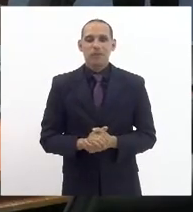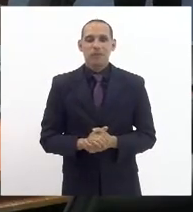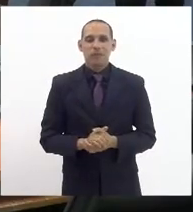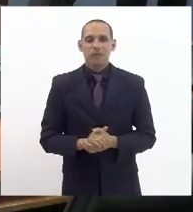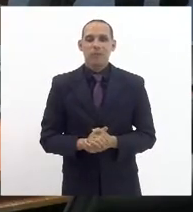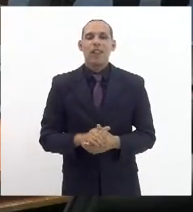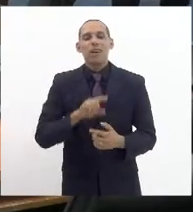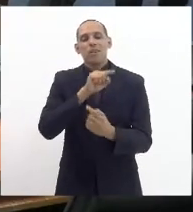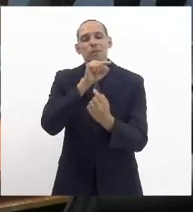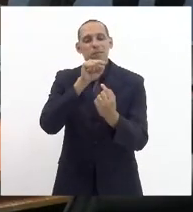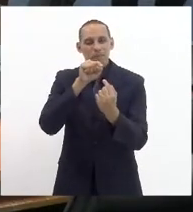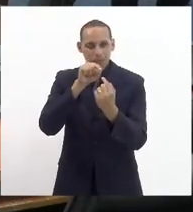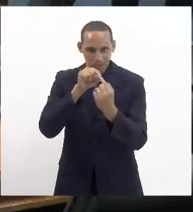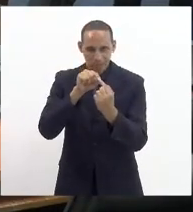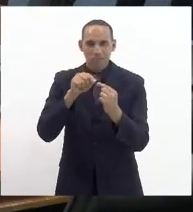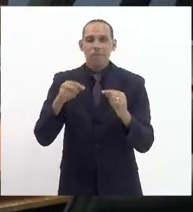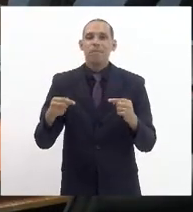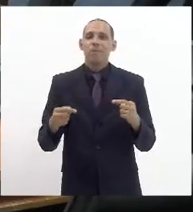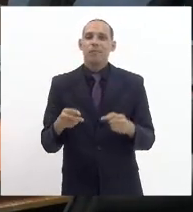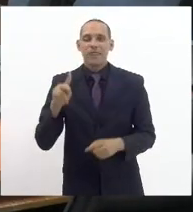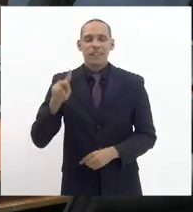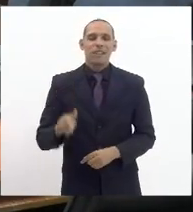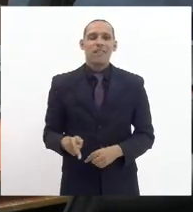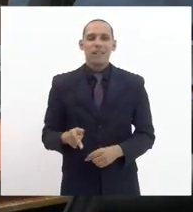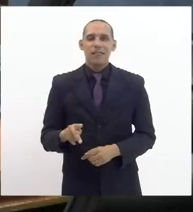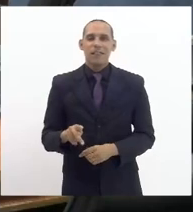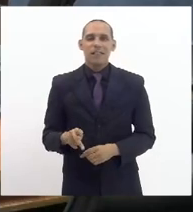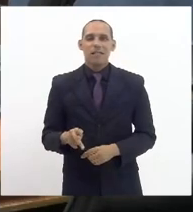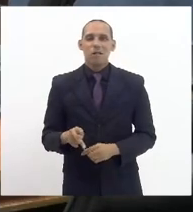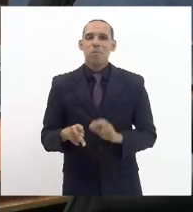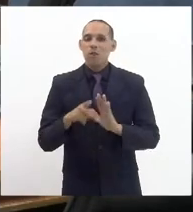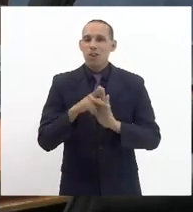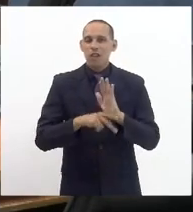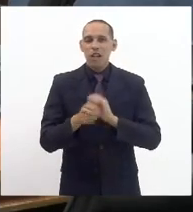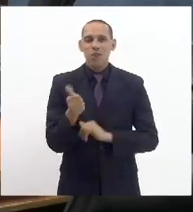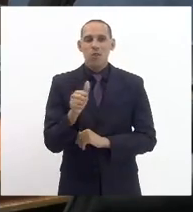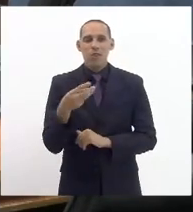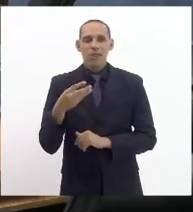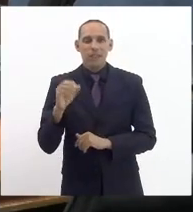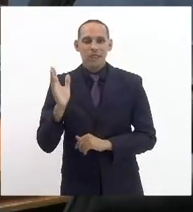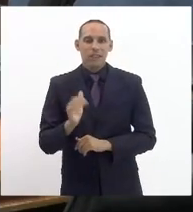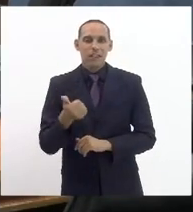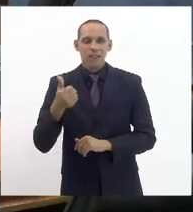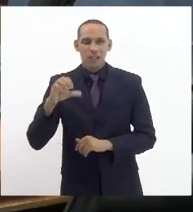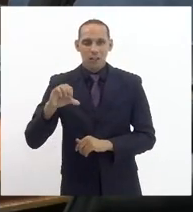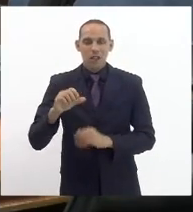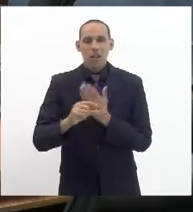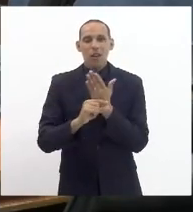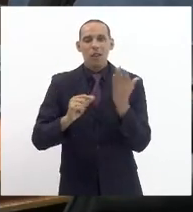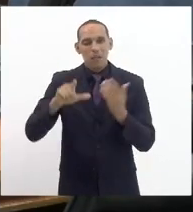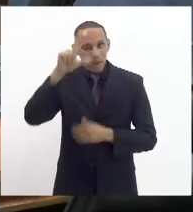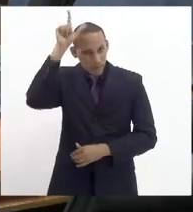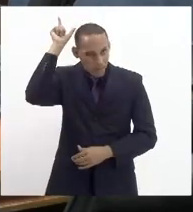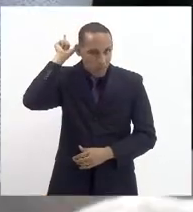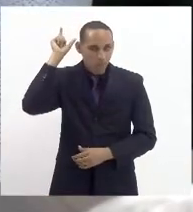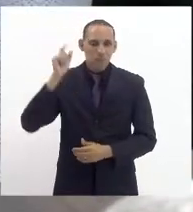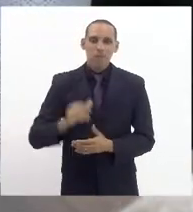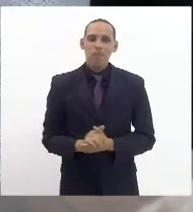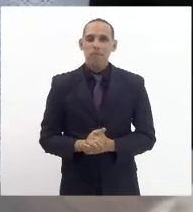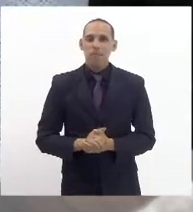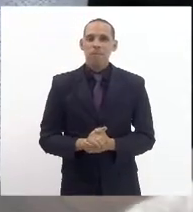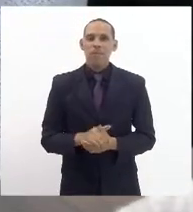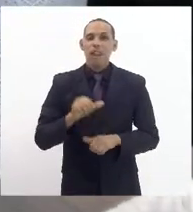Parecer favorável, senhor presidente, é no projeto 1130 de 2019 do deputado Luiz Paulo, que altera a lei